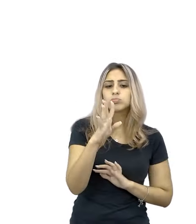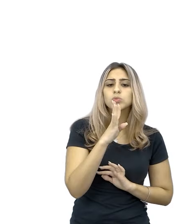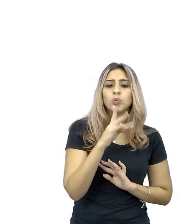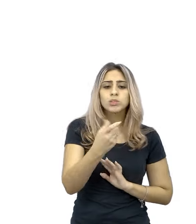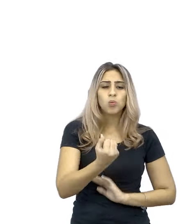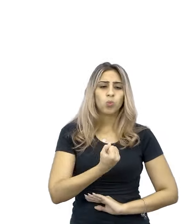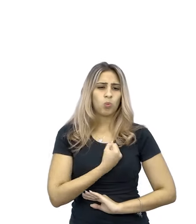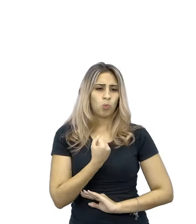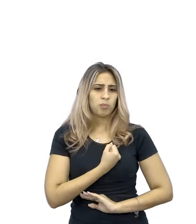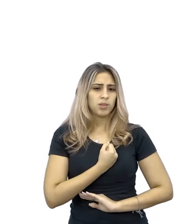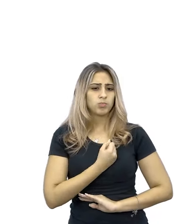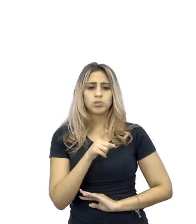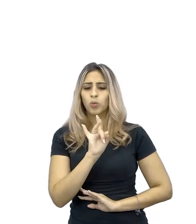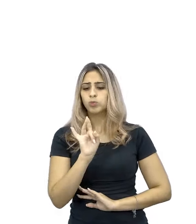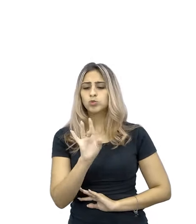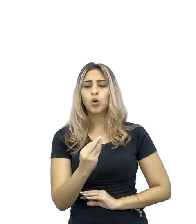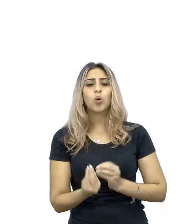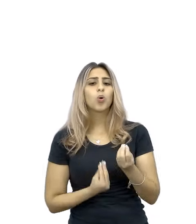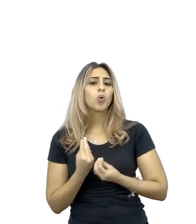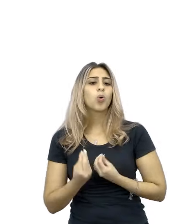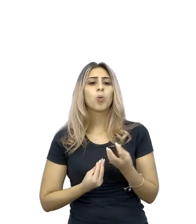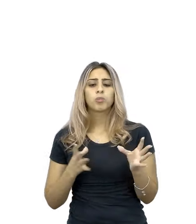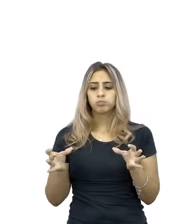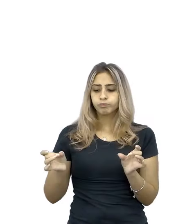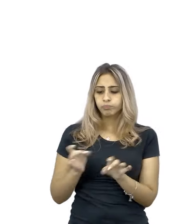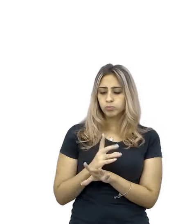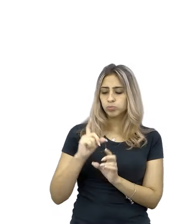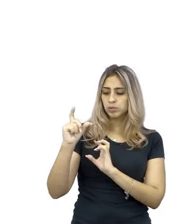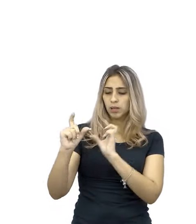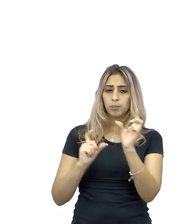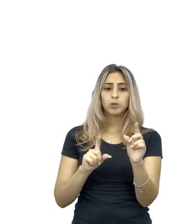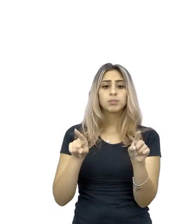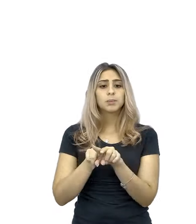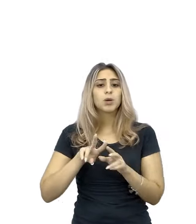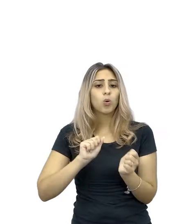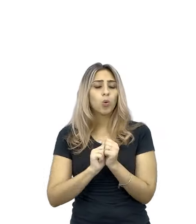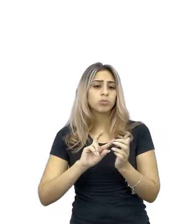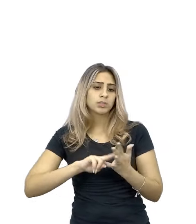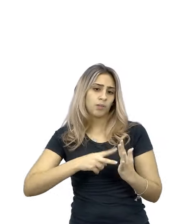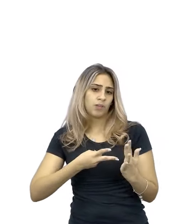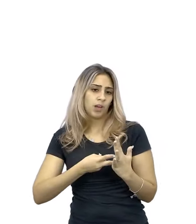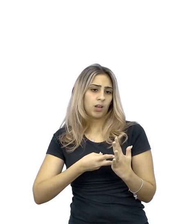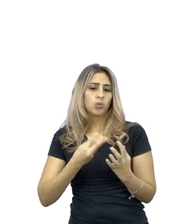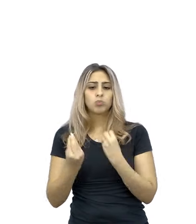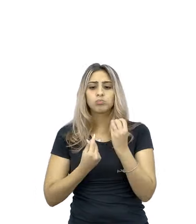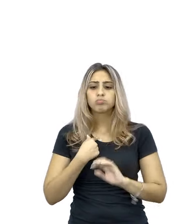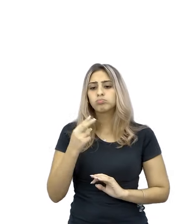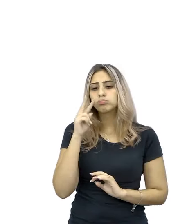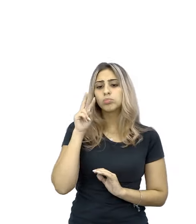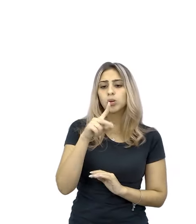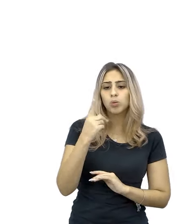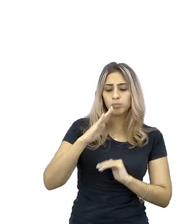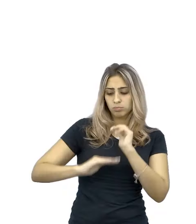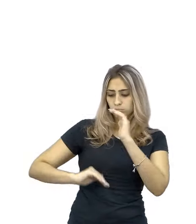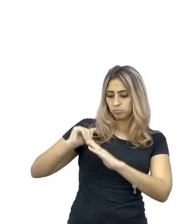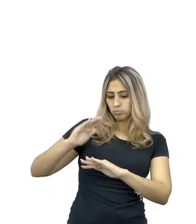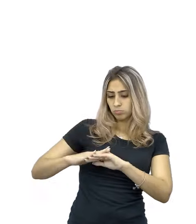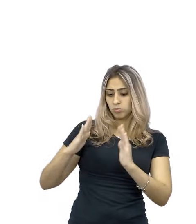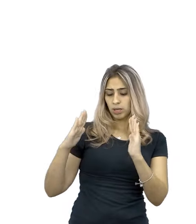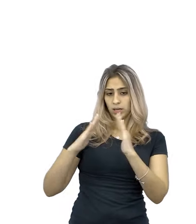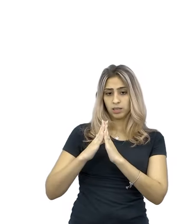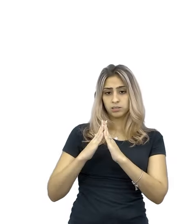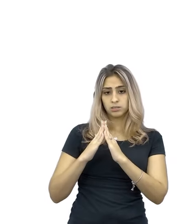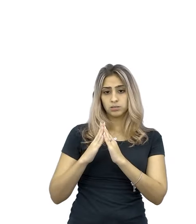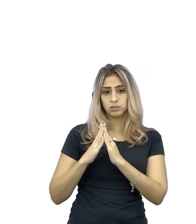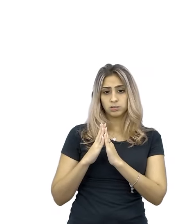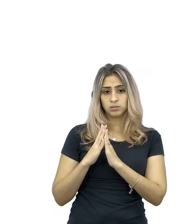os números, não simplesmente como junções de símbolos, mas seus significados. Porque quando eu olho uma placa de uma casa, está